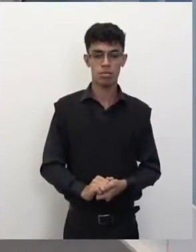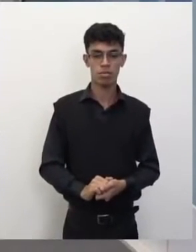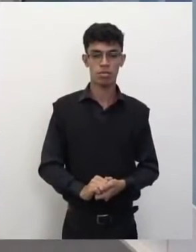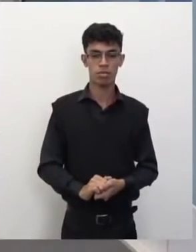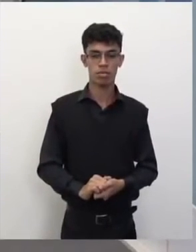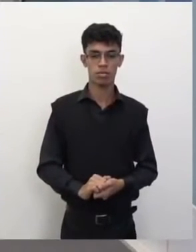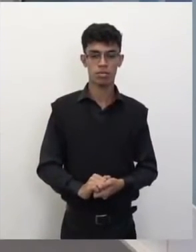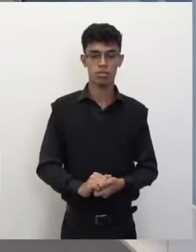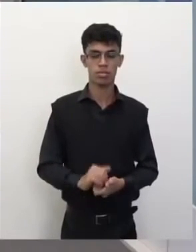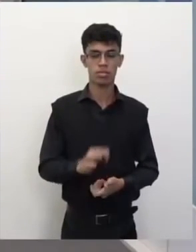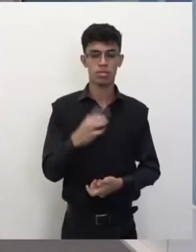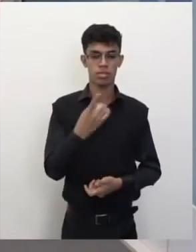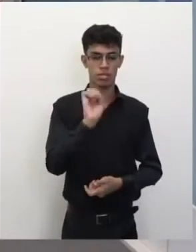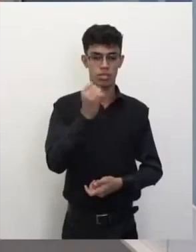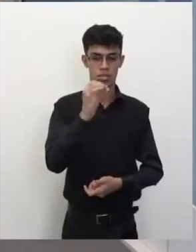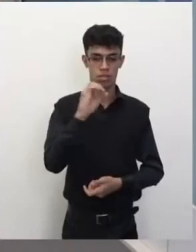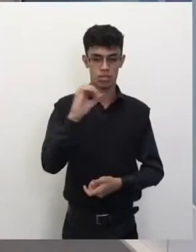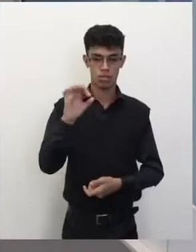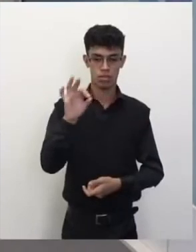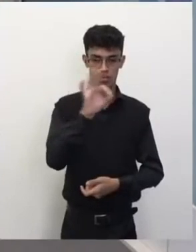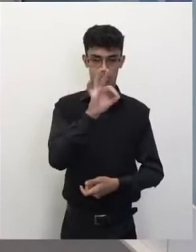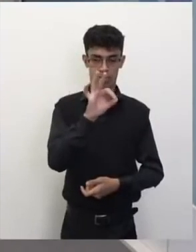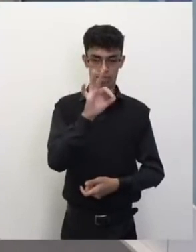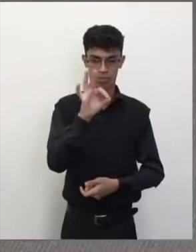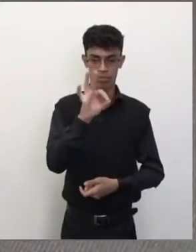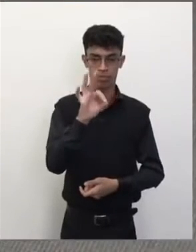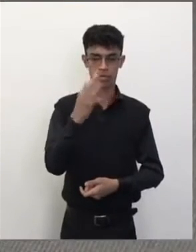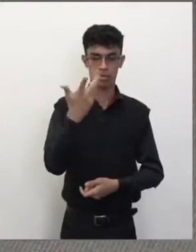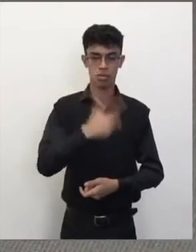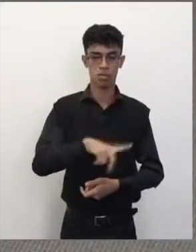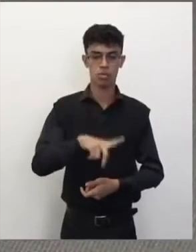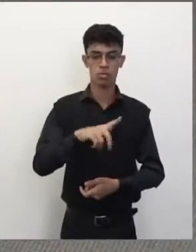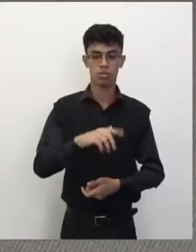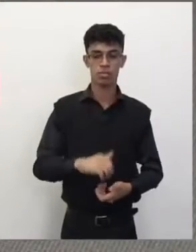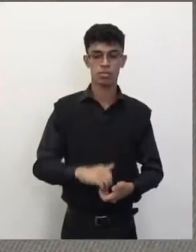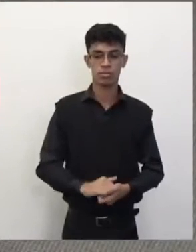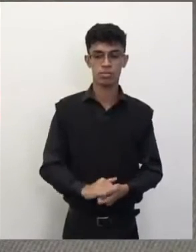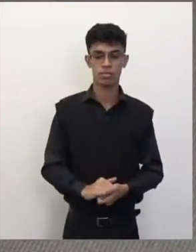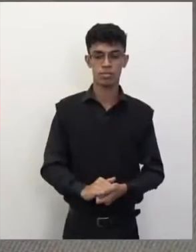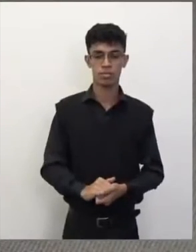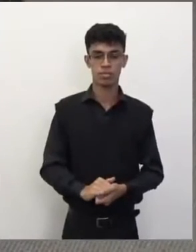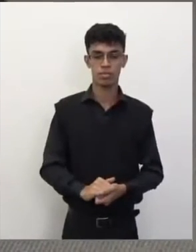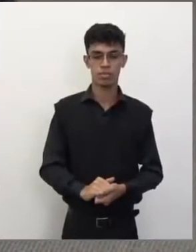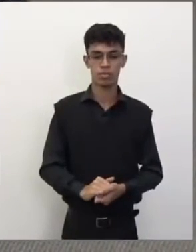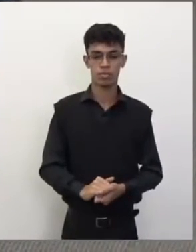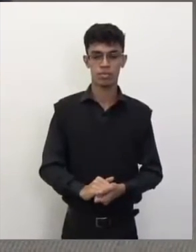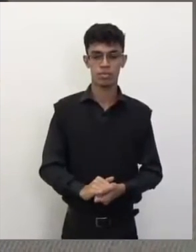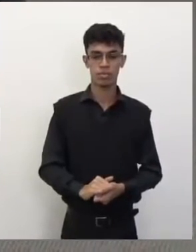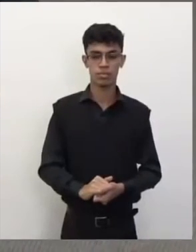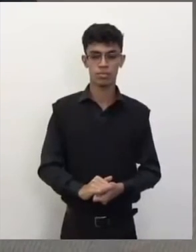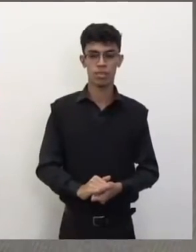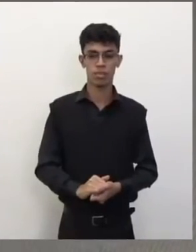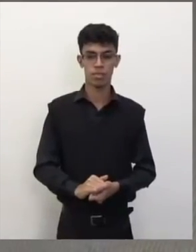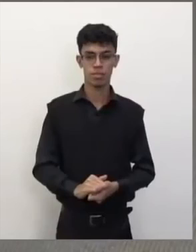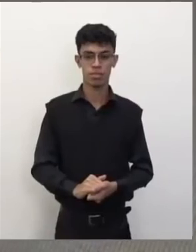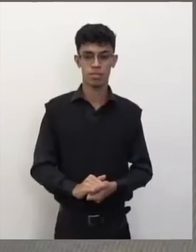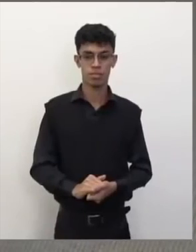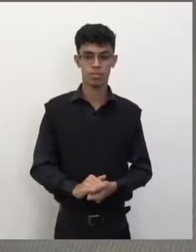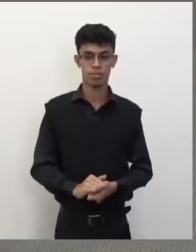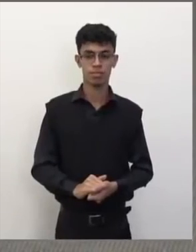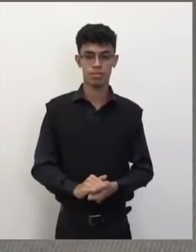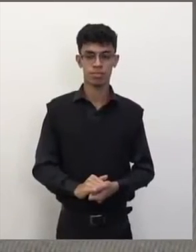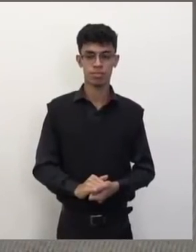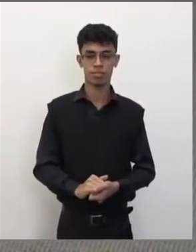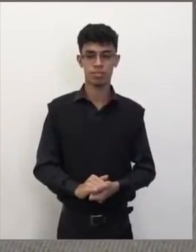que entender. Vou até... Show. Vamos tentar de novo? Ai, meu Deus. Será que... Ai, meu Deus. Eu não sei se eu vou conseguir, não. Não sei se eu vou